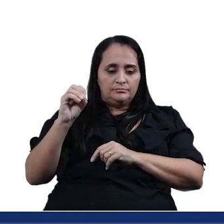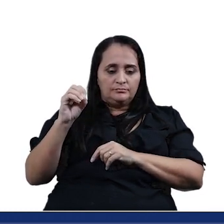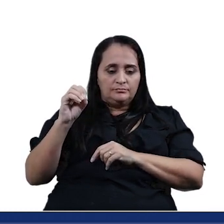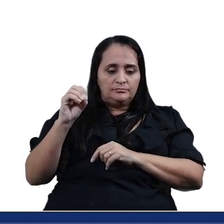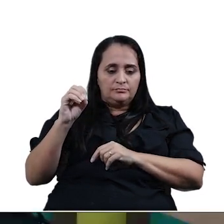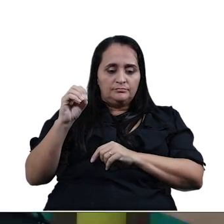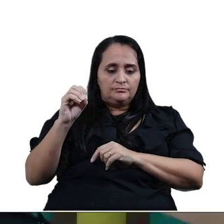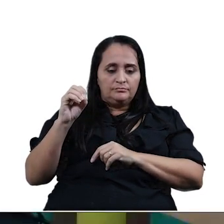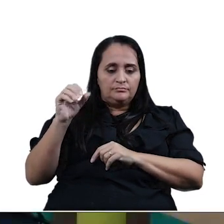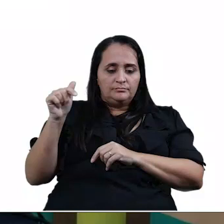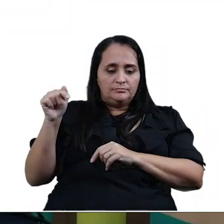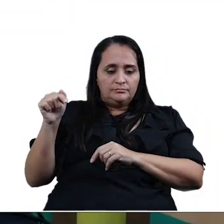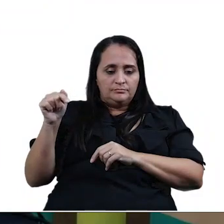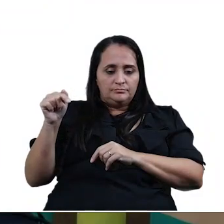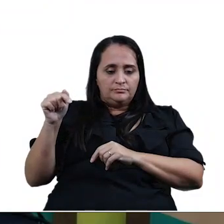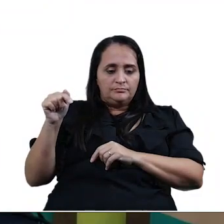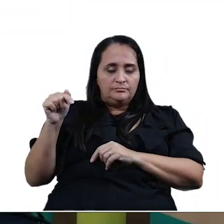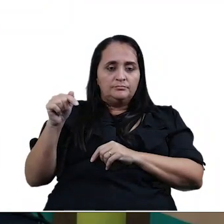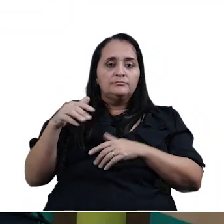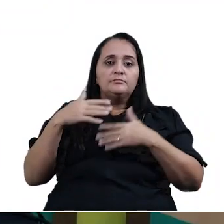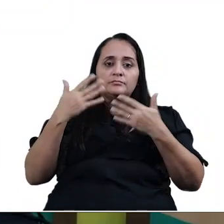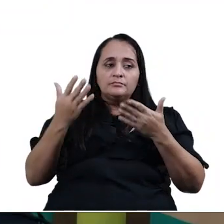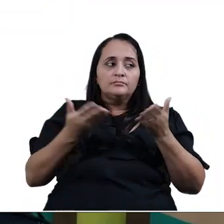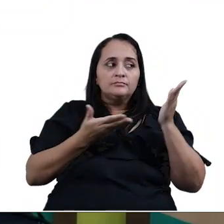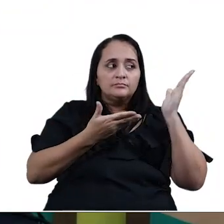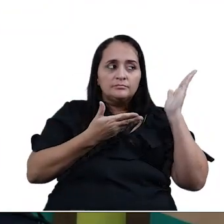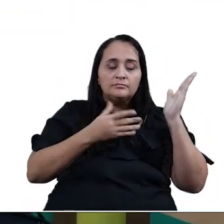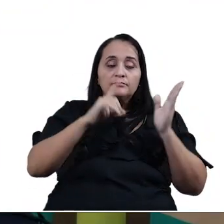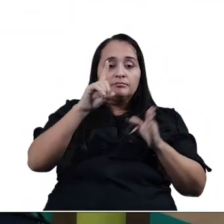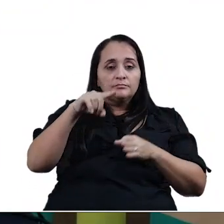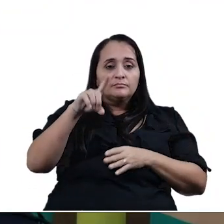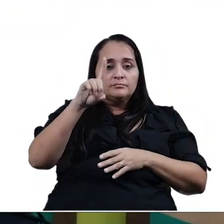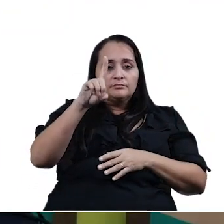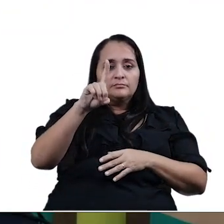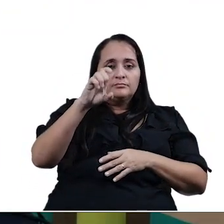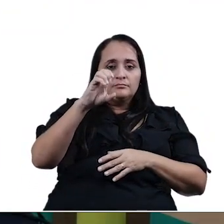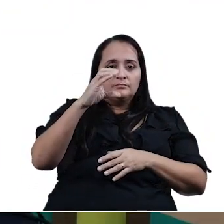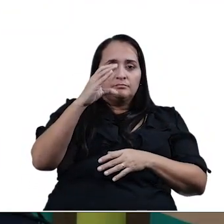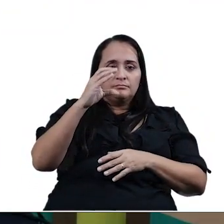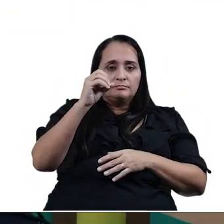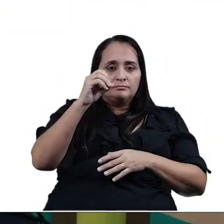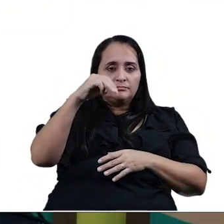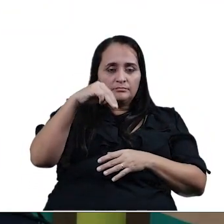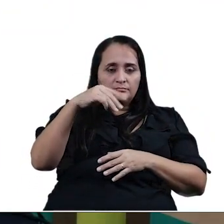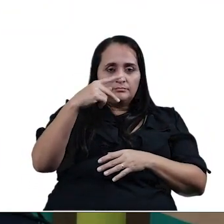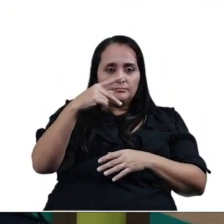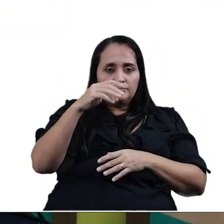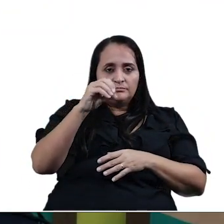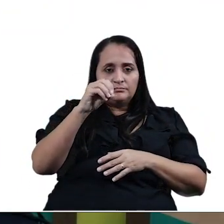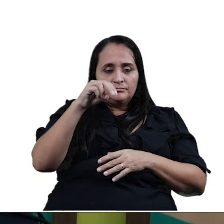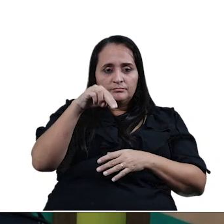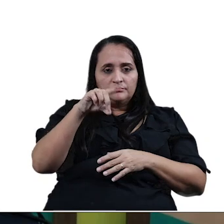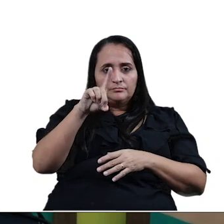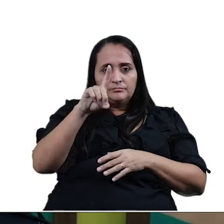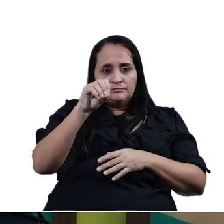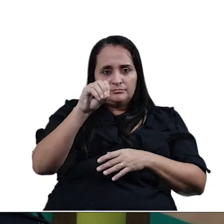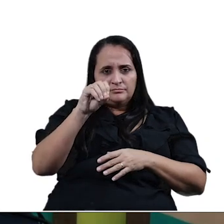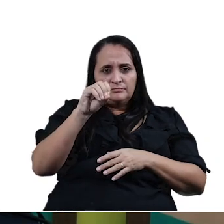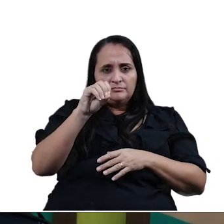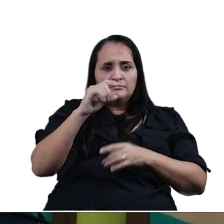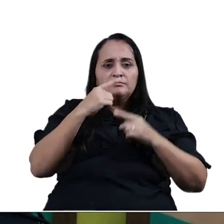650. Assim, nós estamos decompondo esse número. Tipo assim, peguei o número ele todo inteirinho e